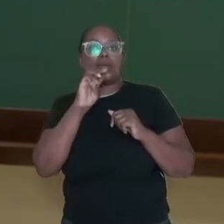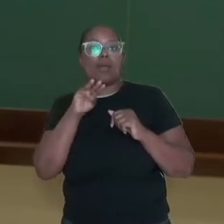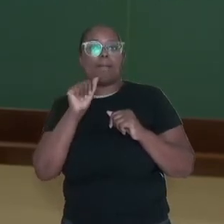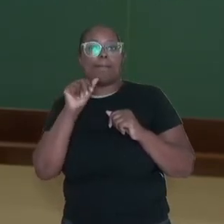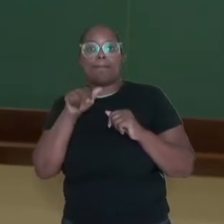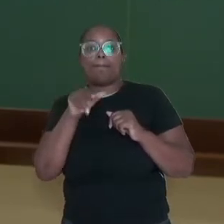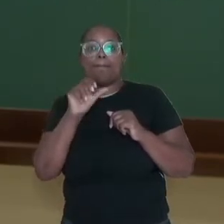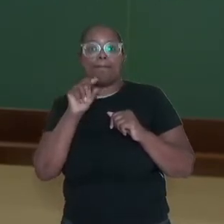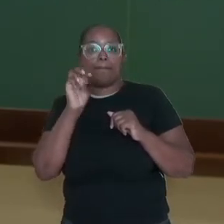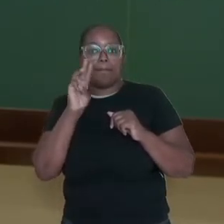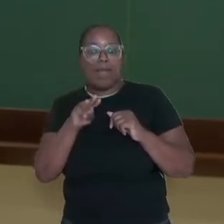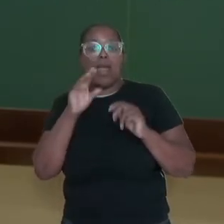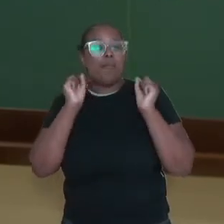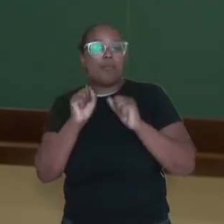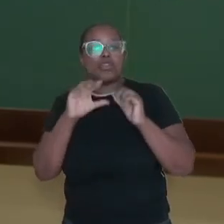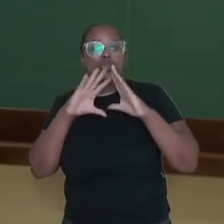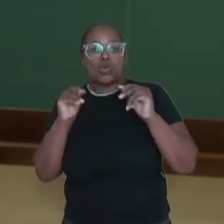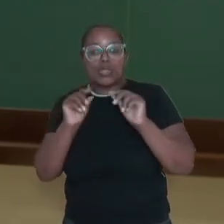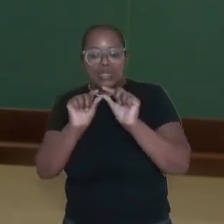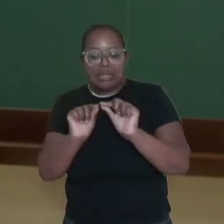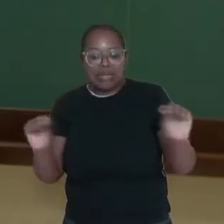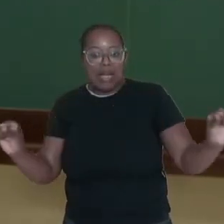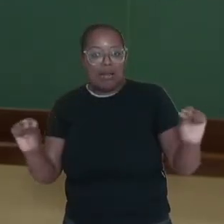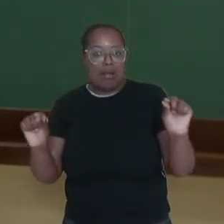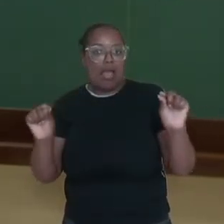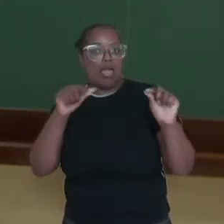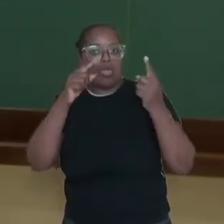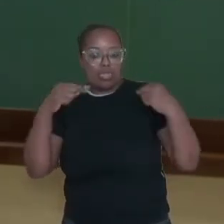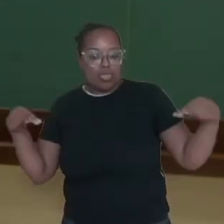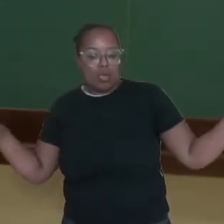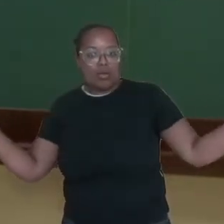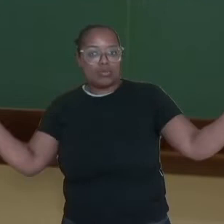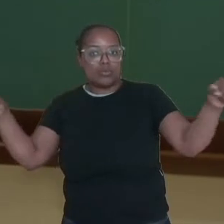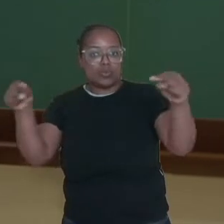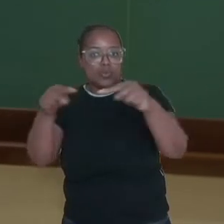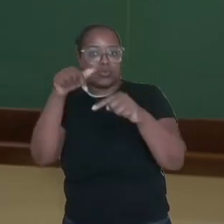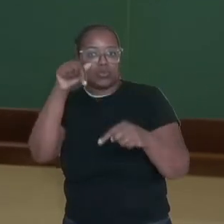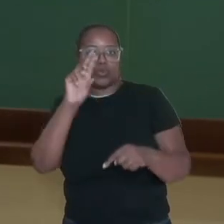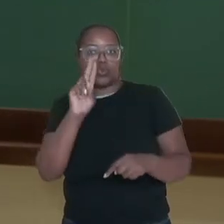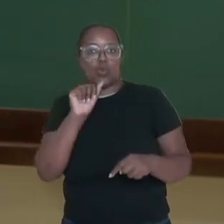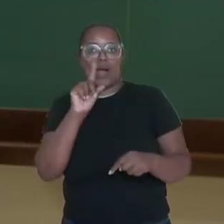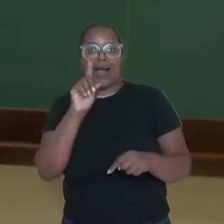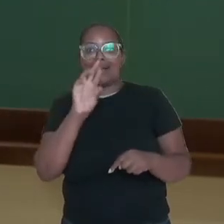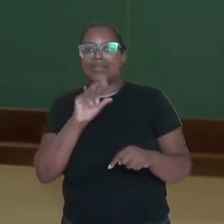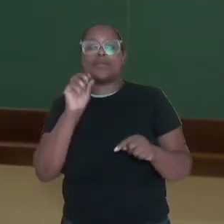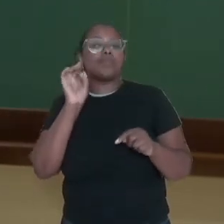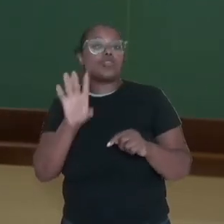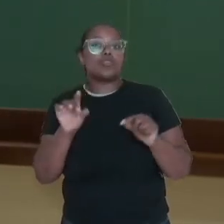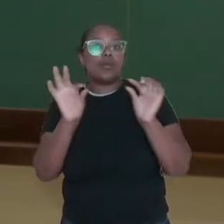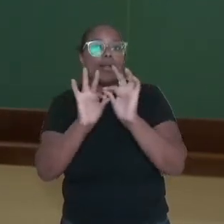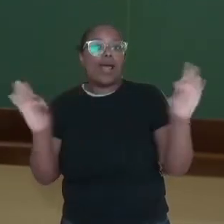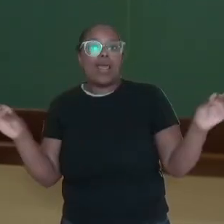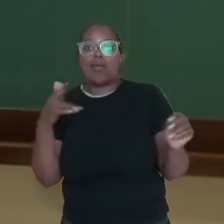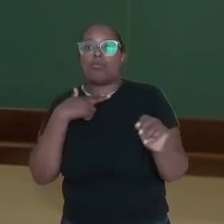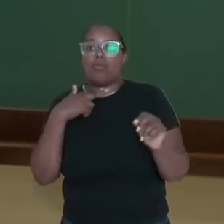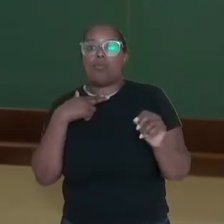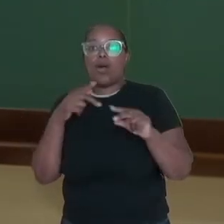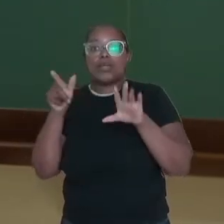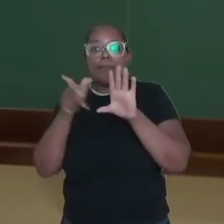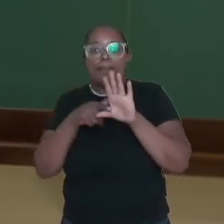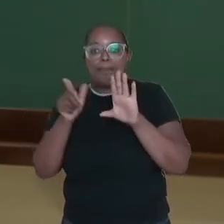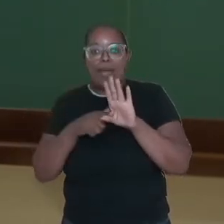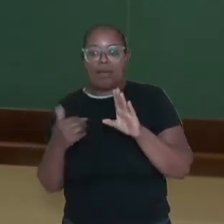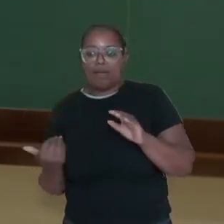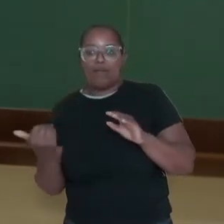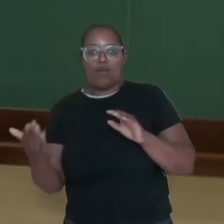Valem todas as linhas, mas tem que correr, a movimentação é só pelas linhas. Não pode pisar fora da linha, sair da